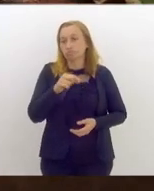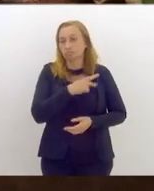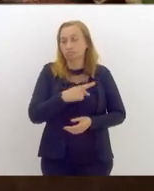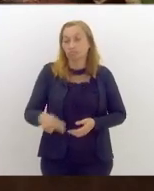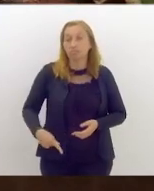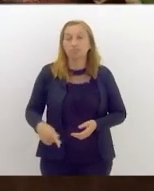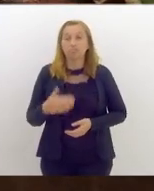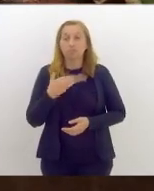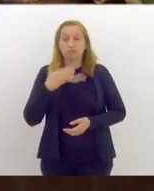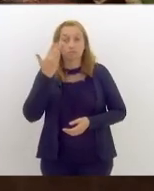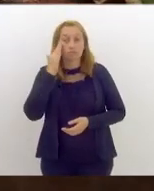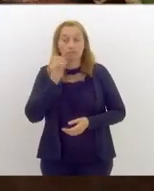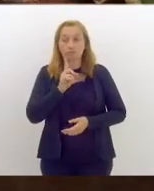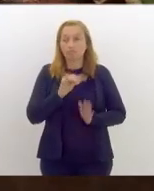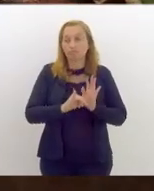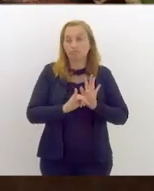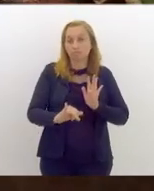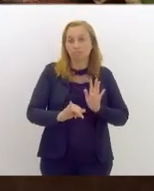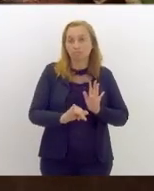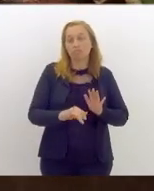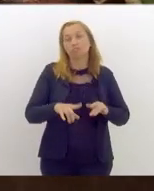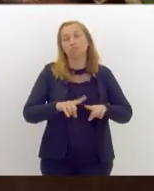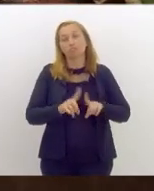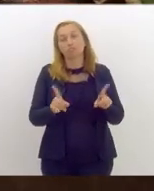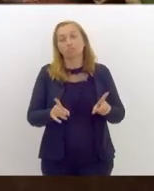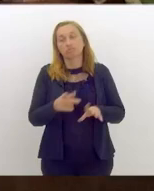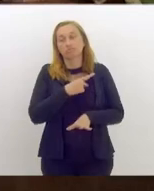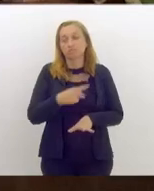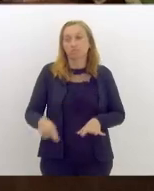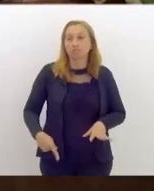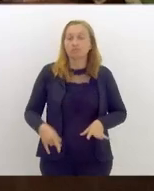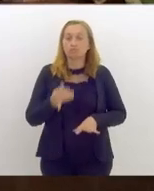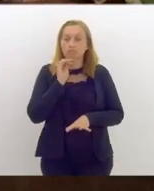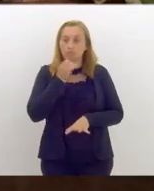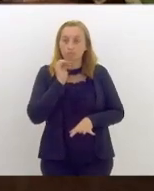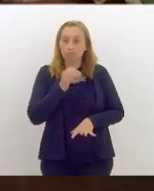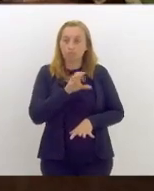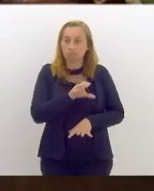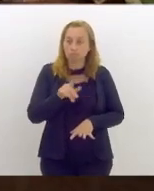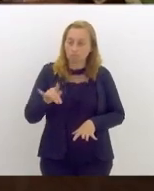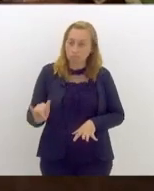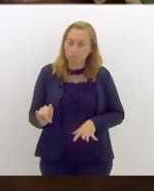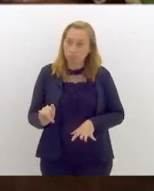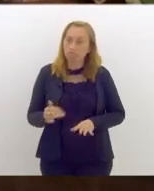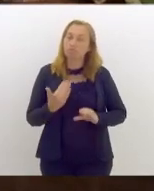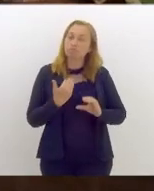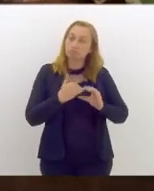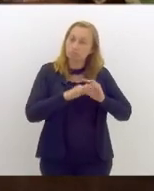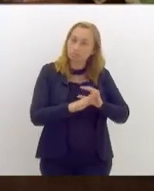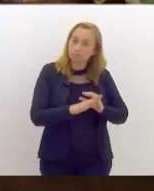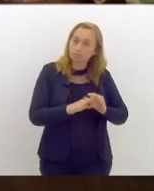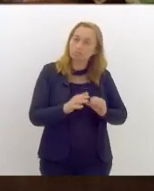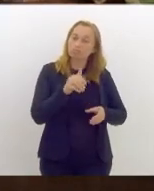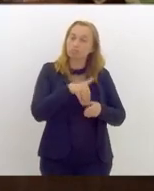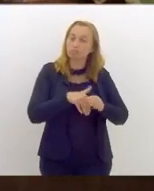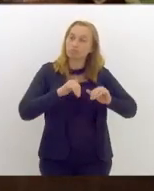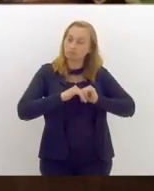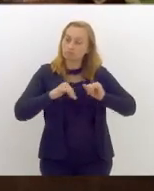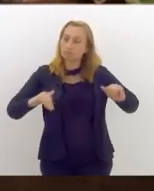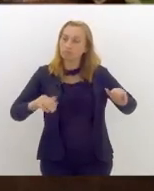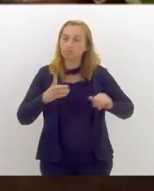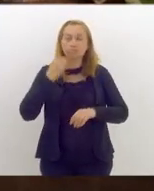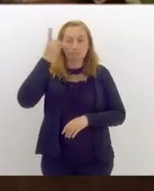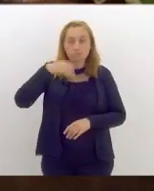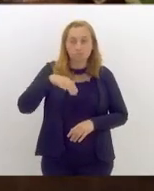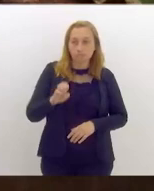Pelo que eu entendi de não publicar Os anexos mas a presidência é relatoria da CPI encaminharam o voto em separado do